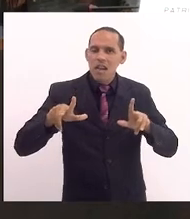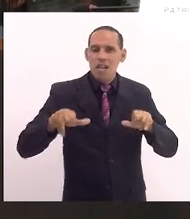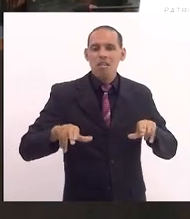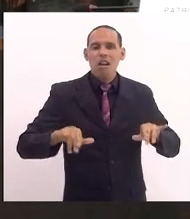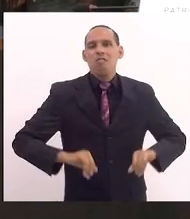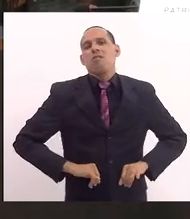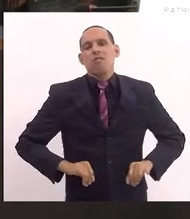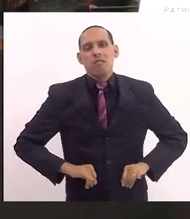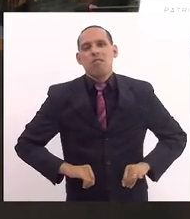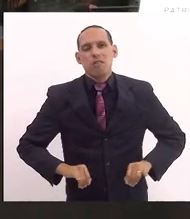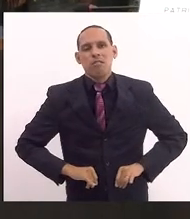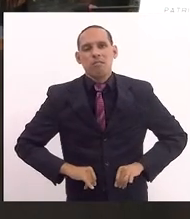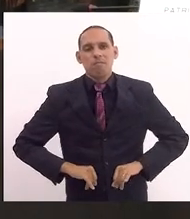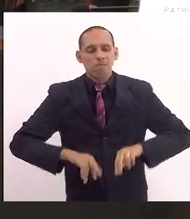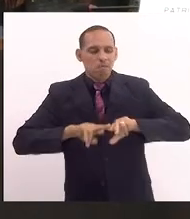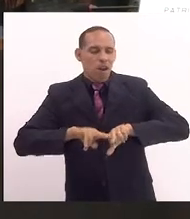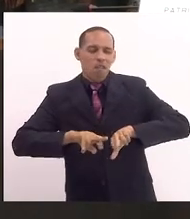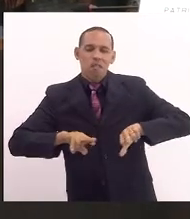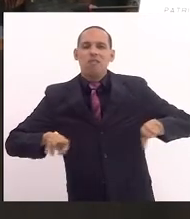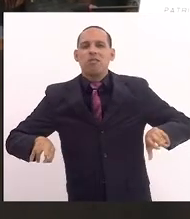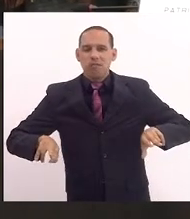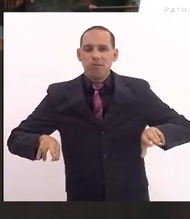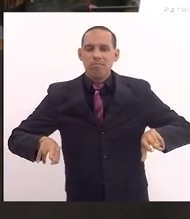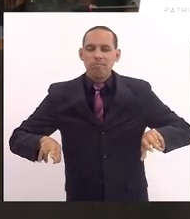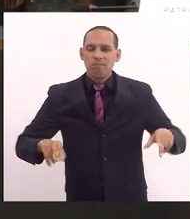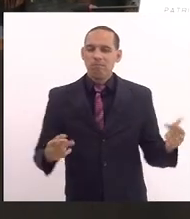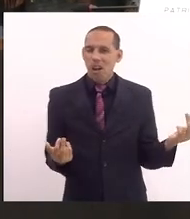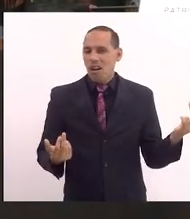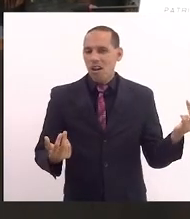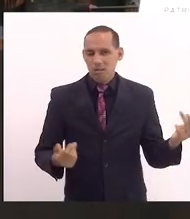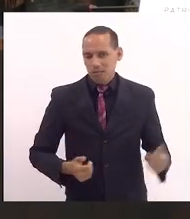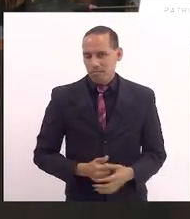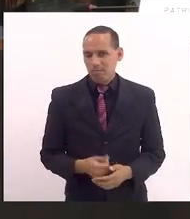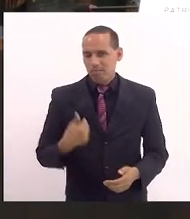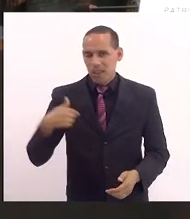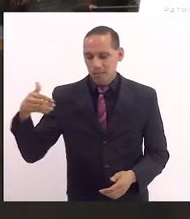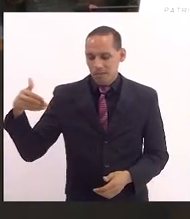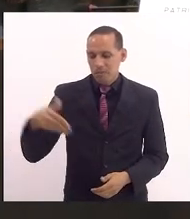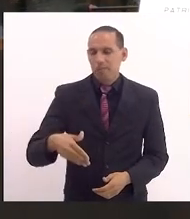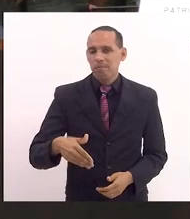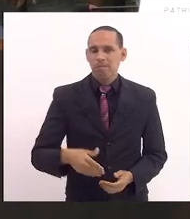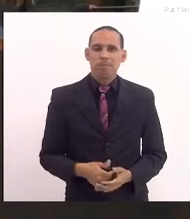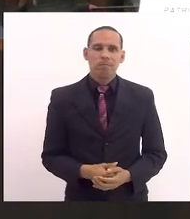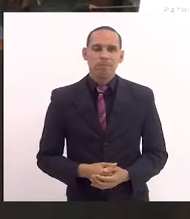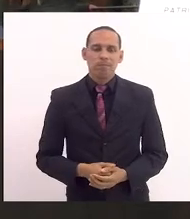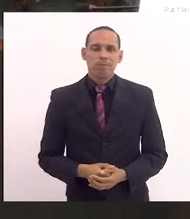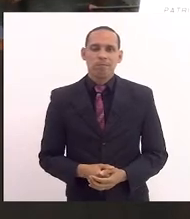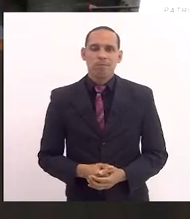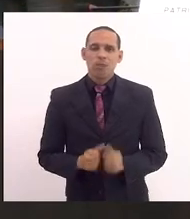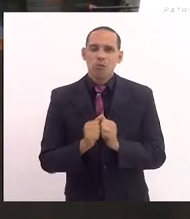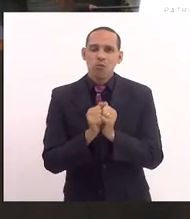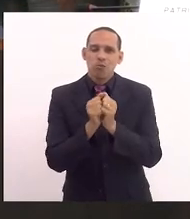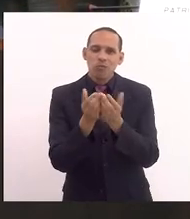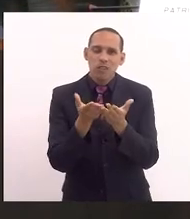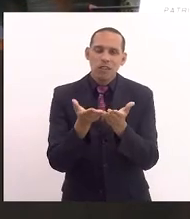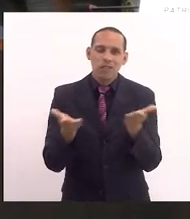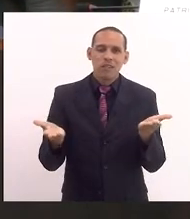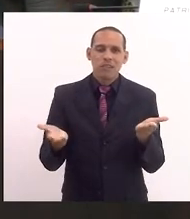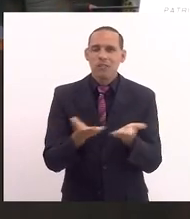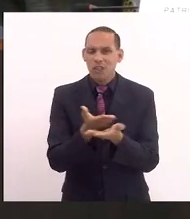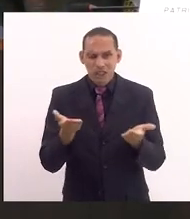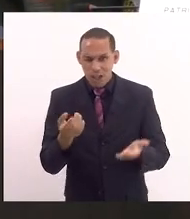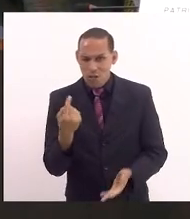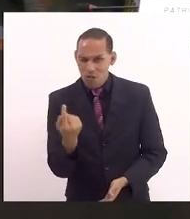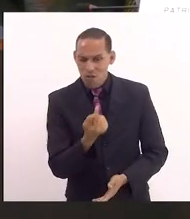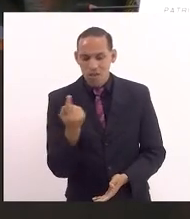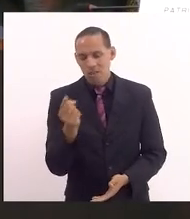por situações igual a minha. E eu estou aqui junto com vocês, vocês não estão